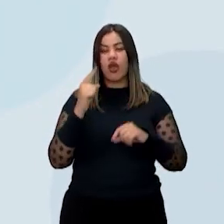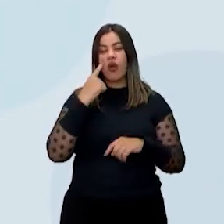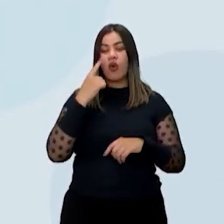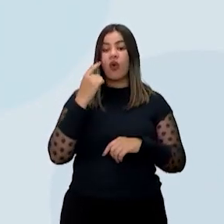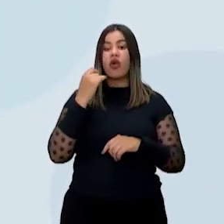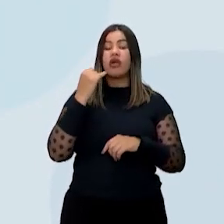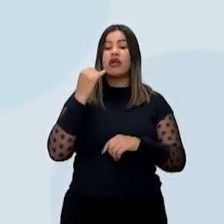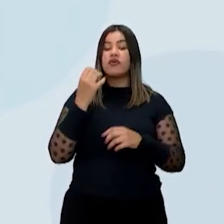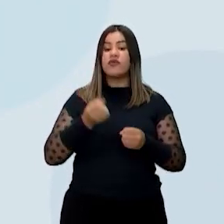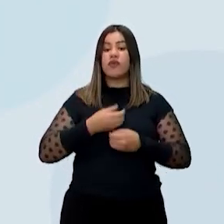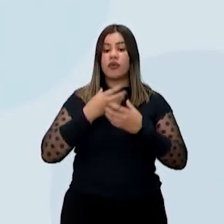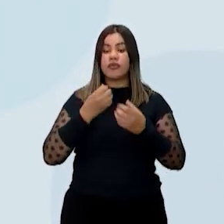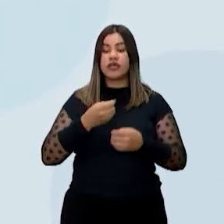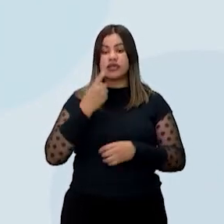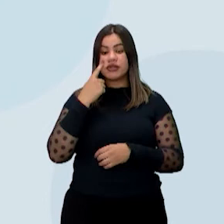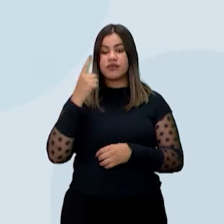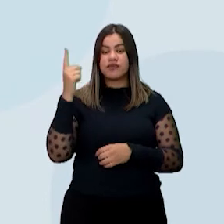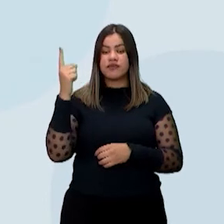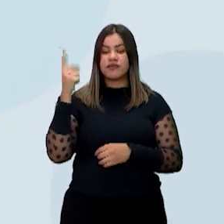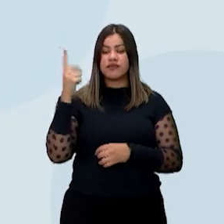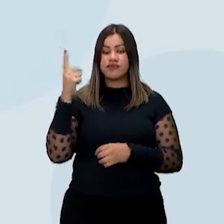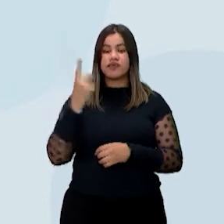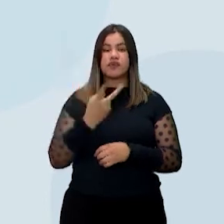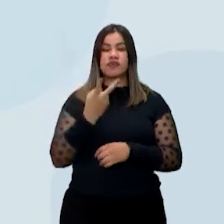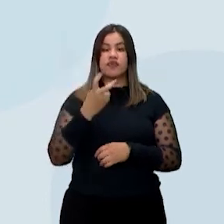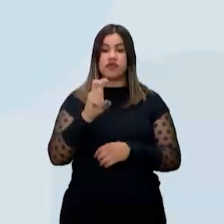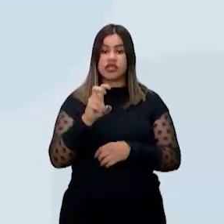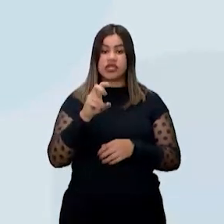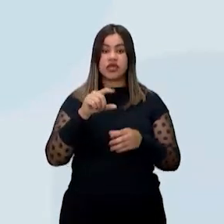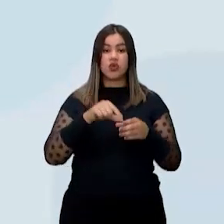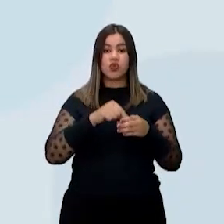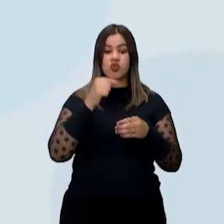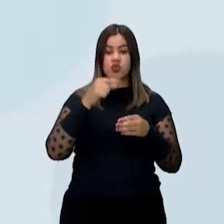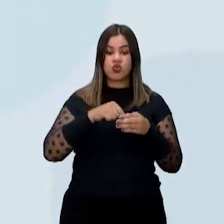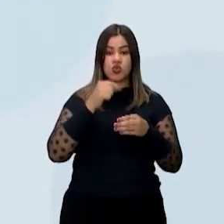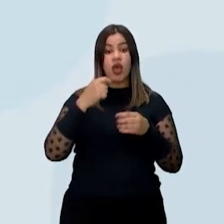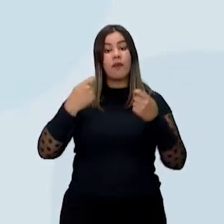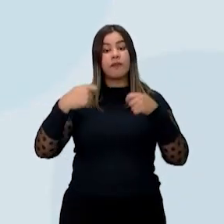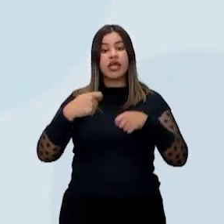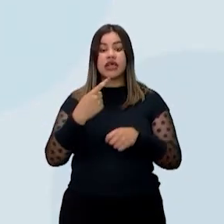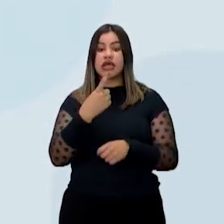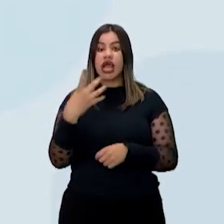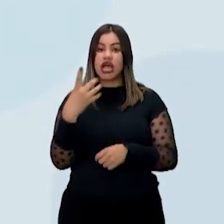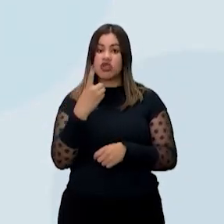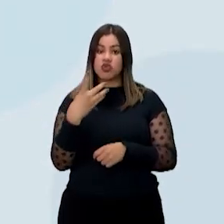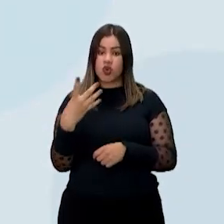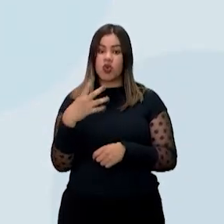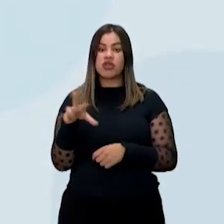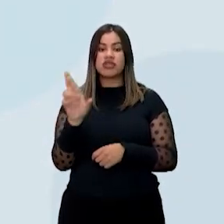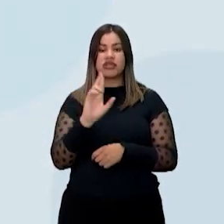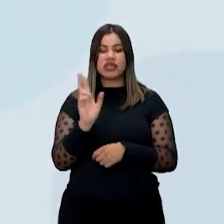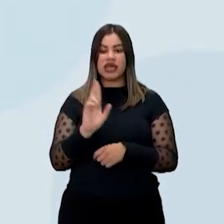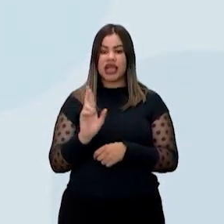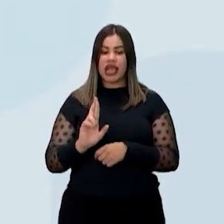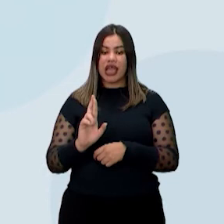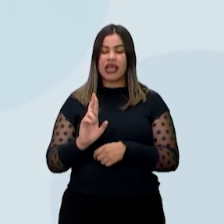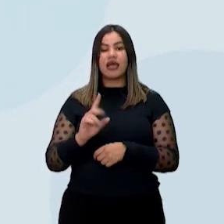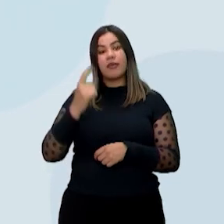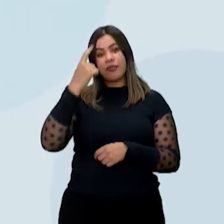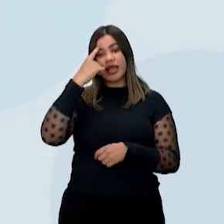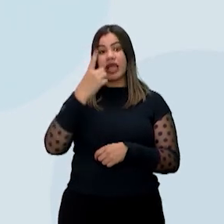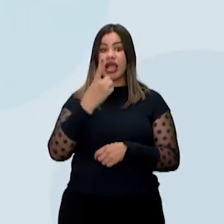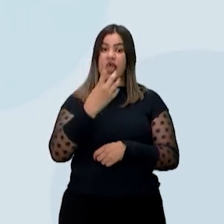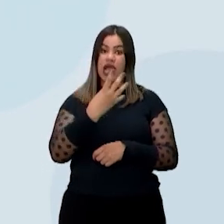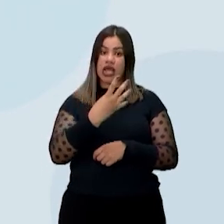ó. 25 salgadinhos, eu preciso de R$ 14,00. Ora, se eu tenho 28, não é o